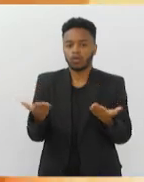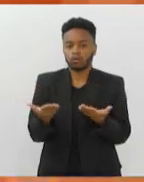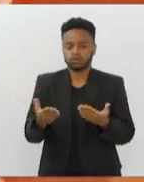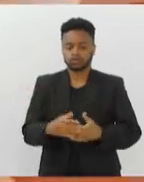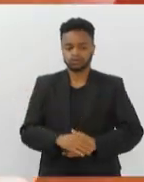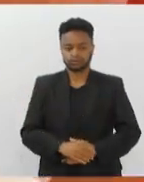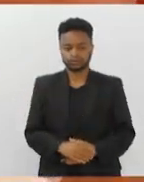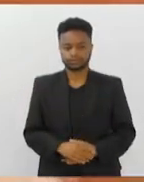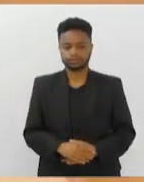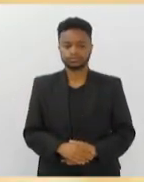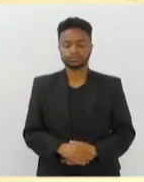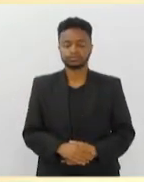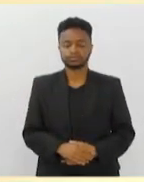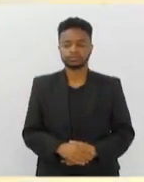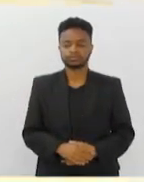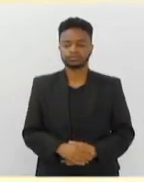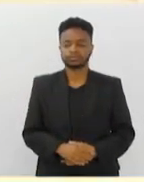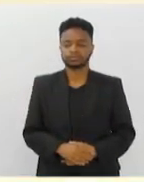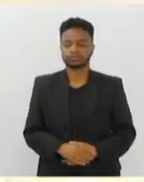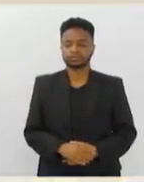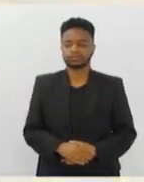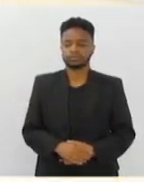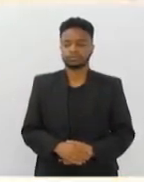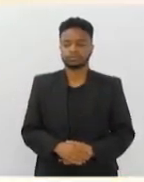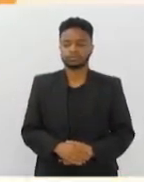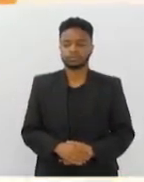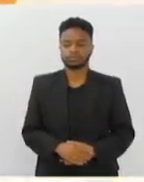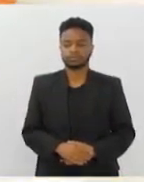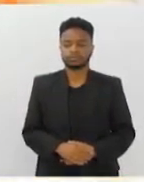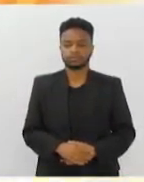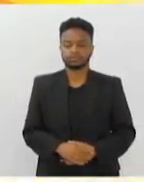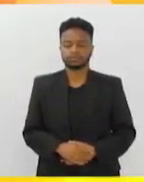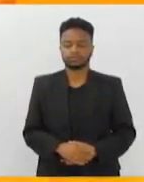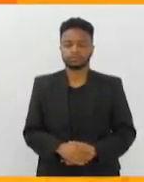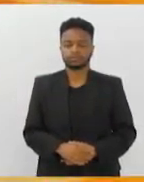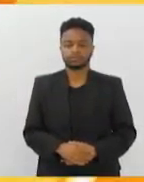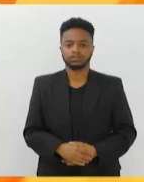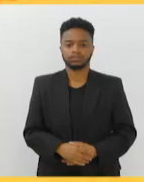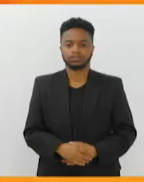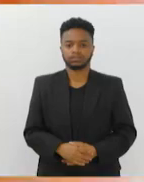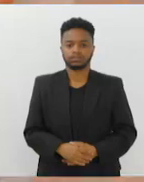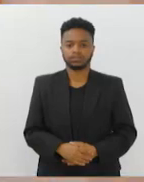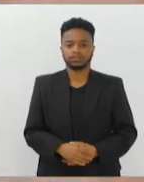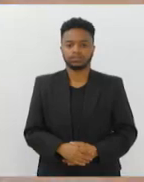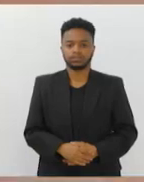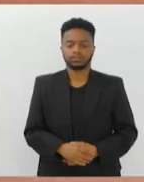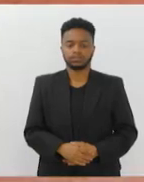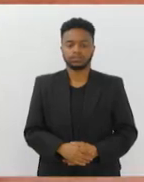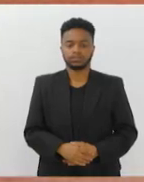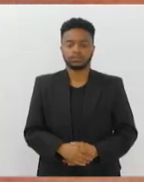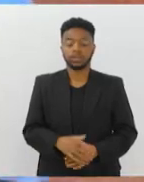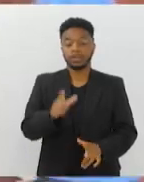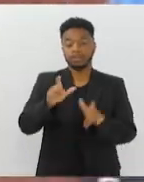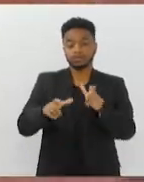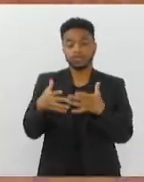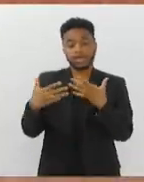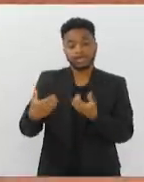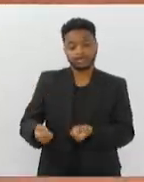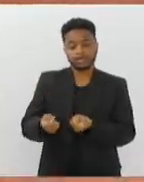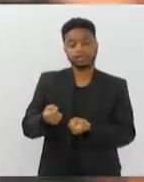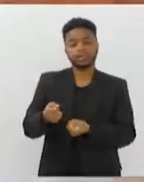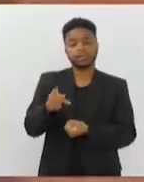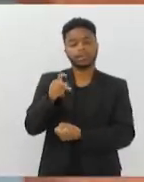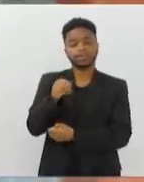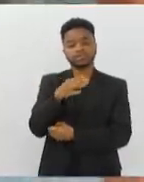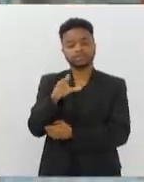Música. pensionistas do Rio Previdência que